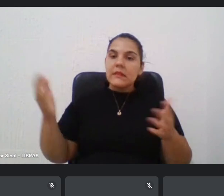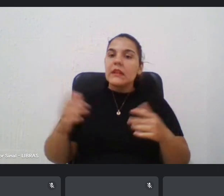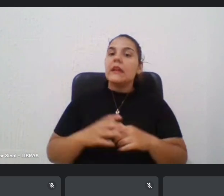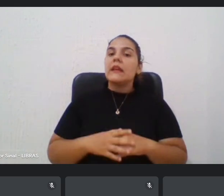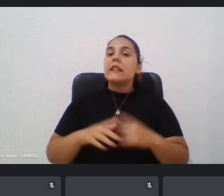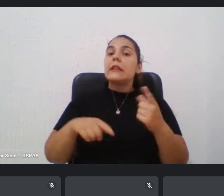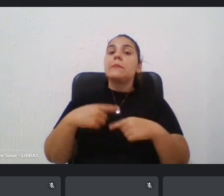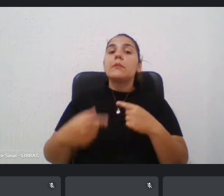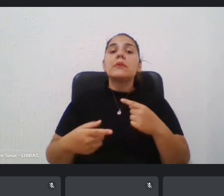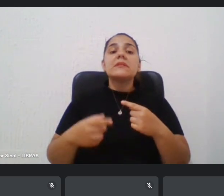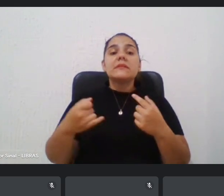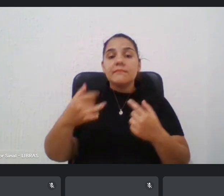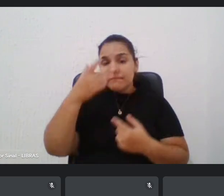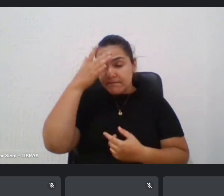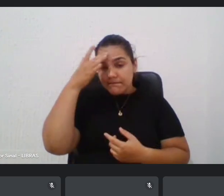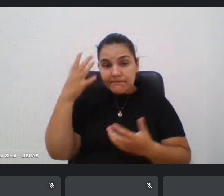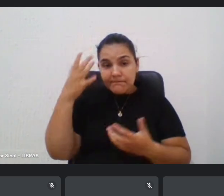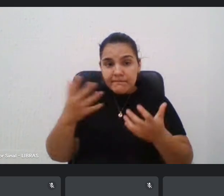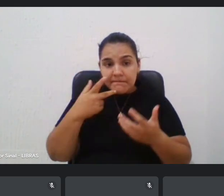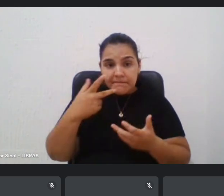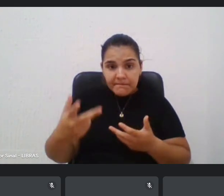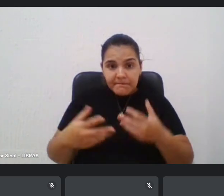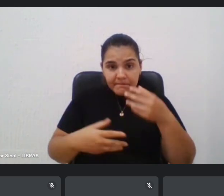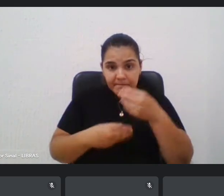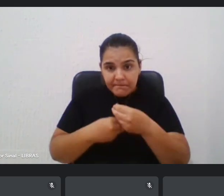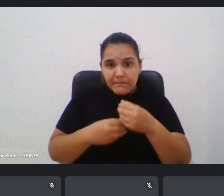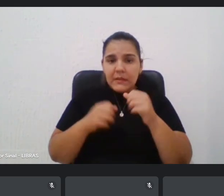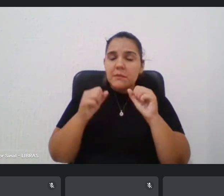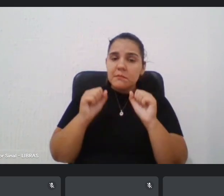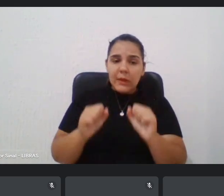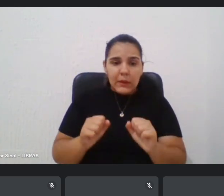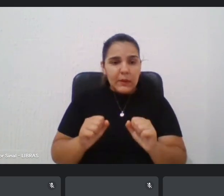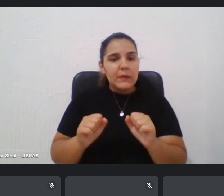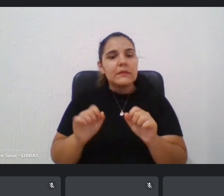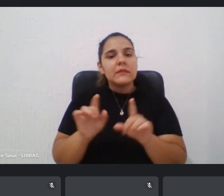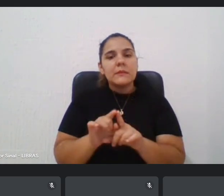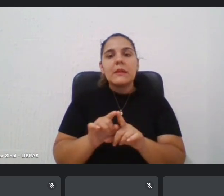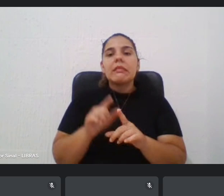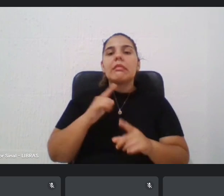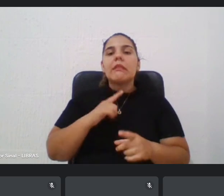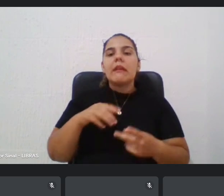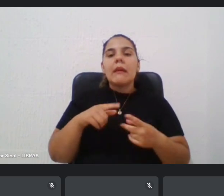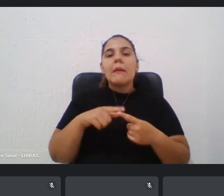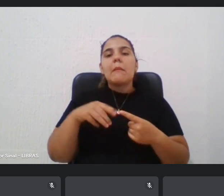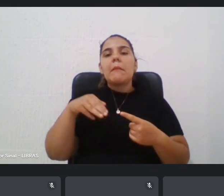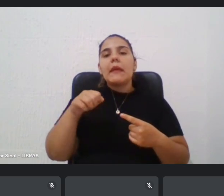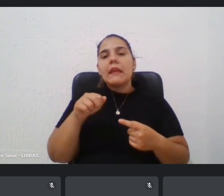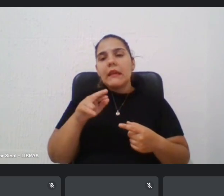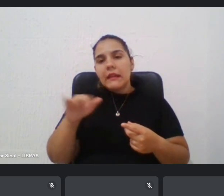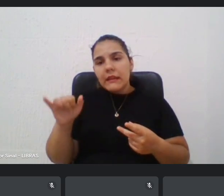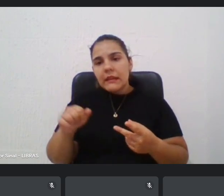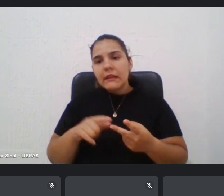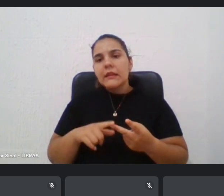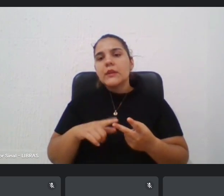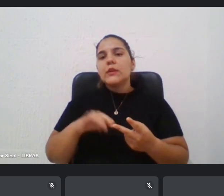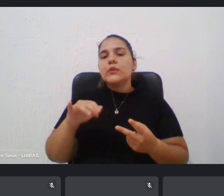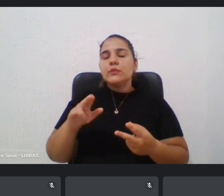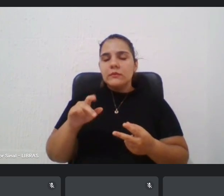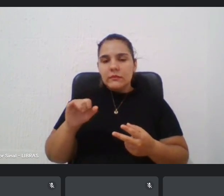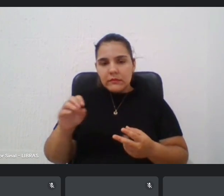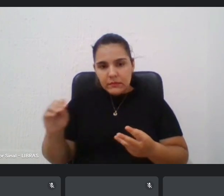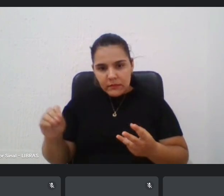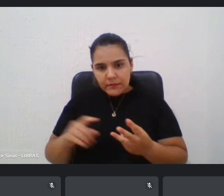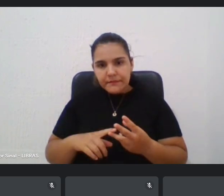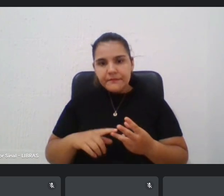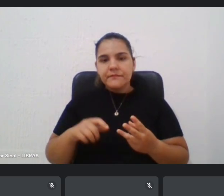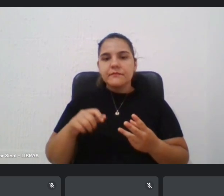relação com direitos humanos também, a Meire, Juízo Torrado, aí o Sâncio e a Sandra, que